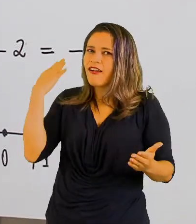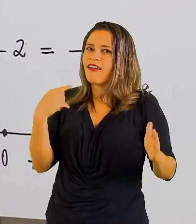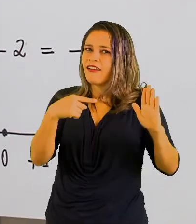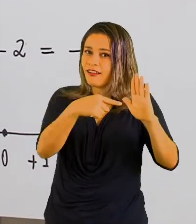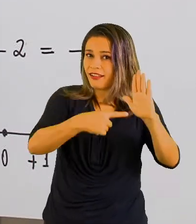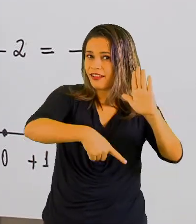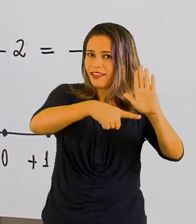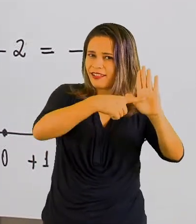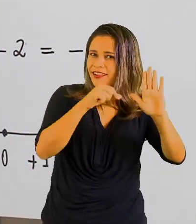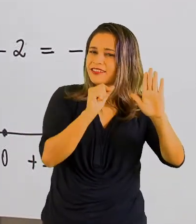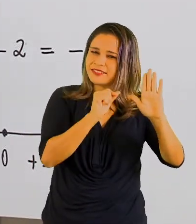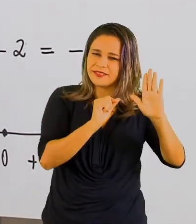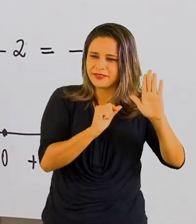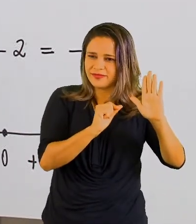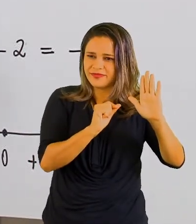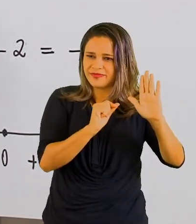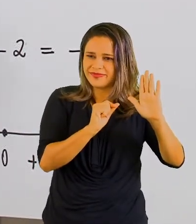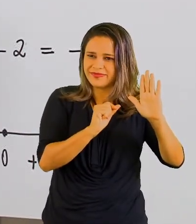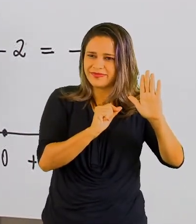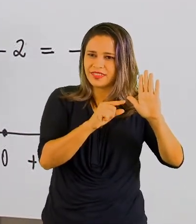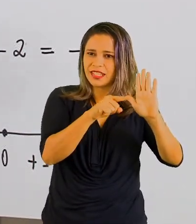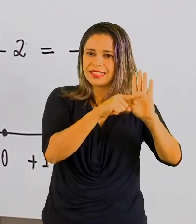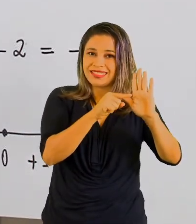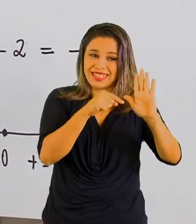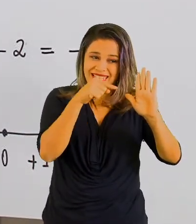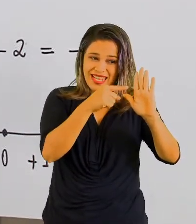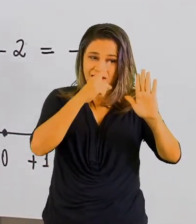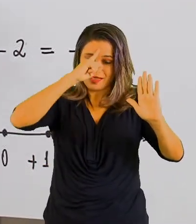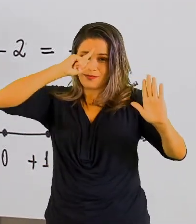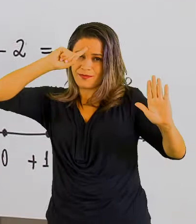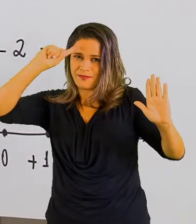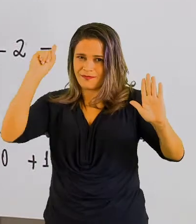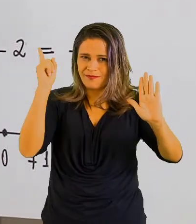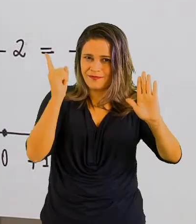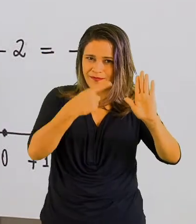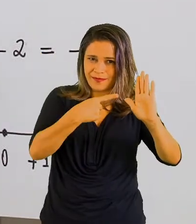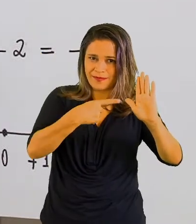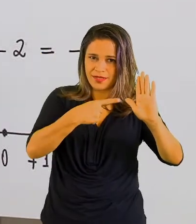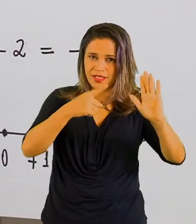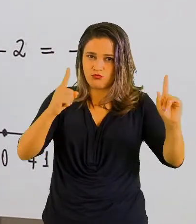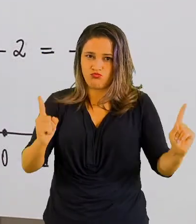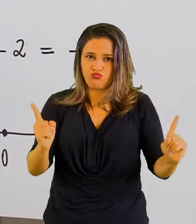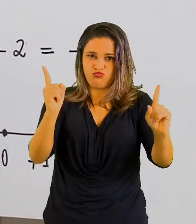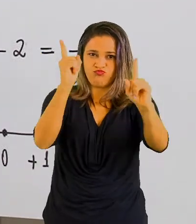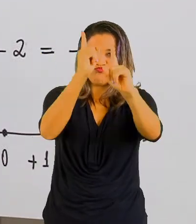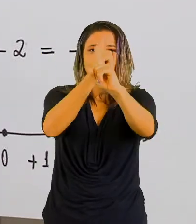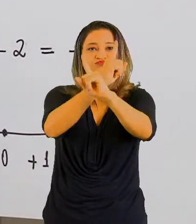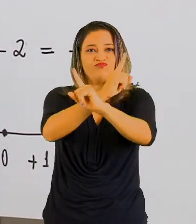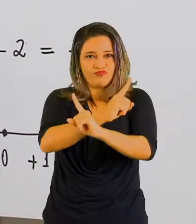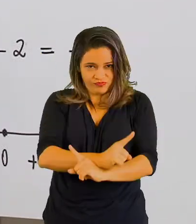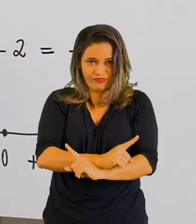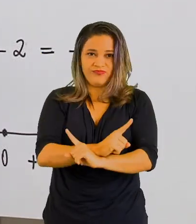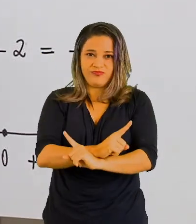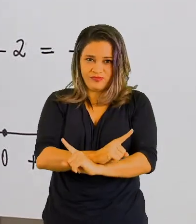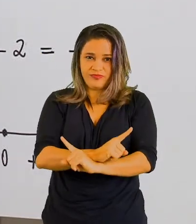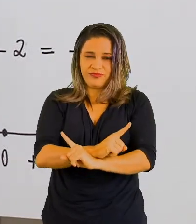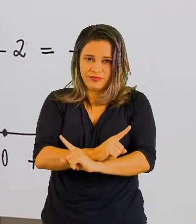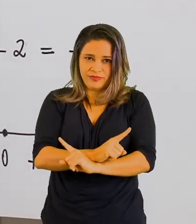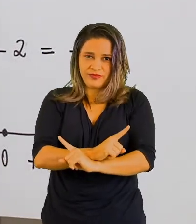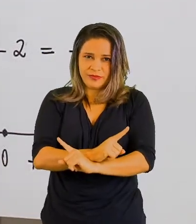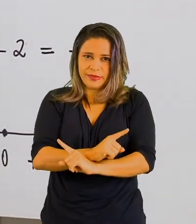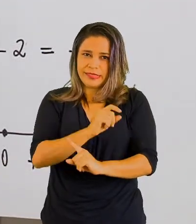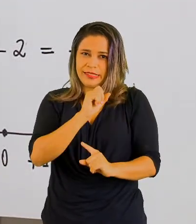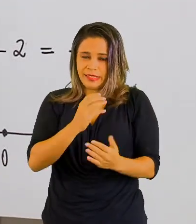aqui é como se fosse um comando mandando inverter o sentido do movimento. Então, se